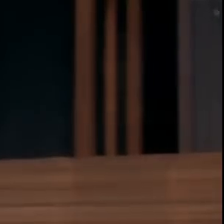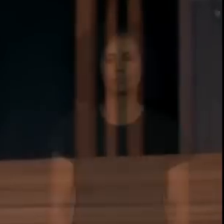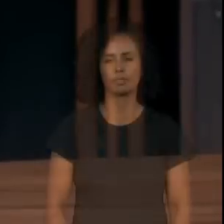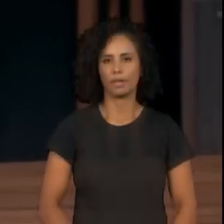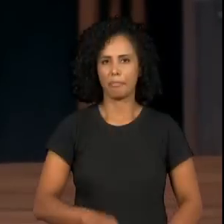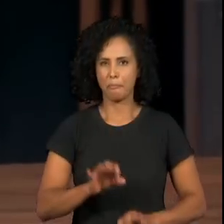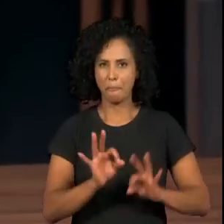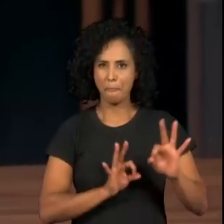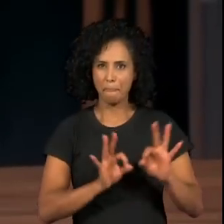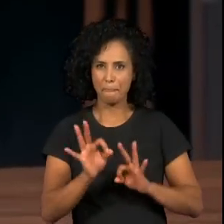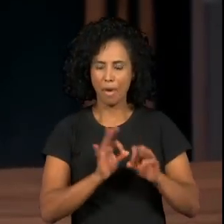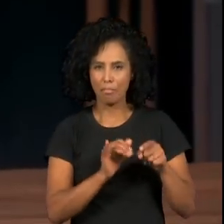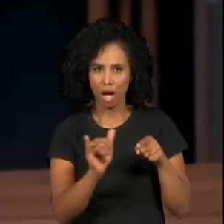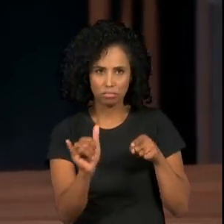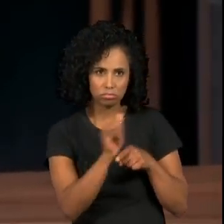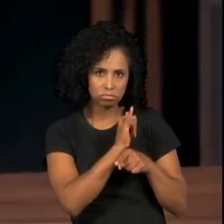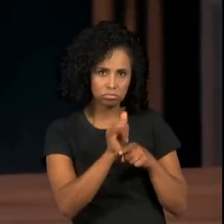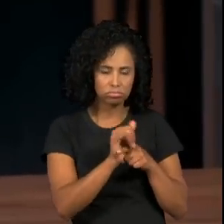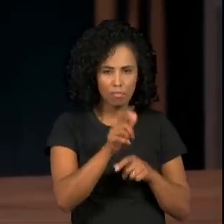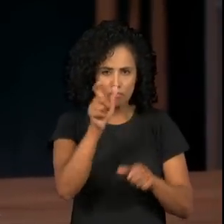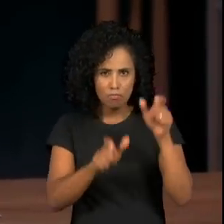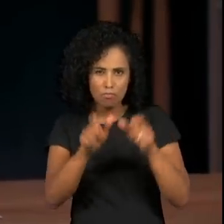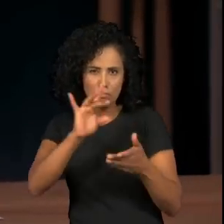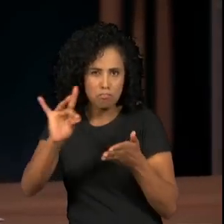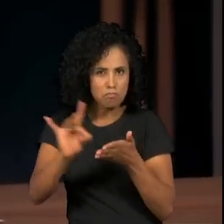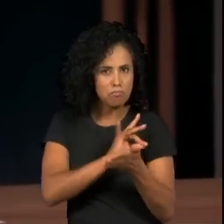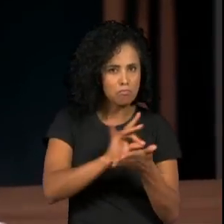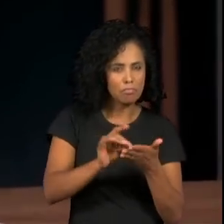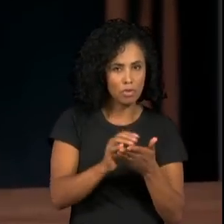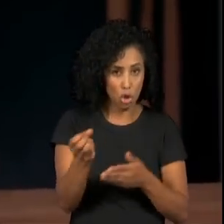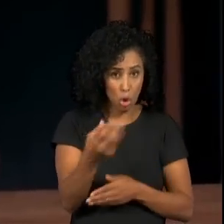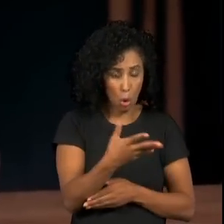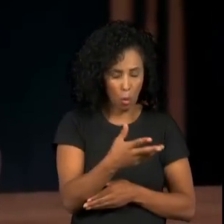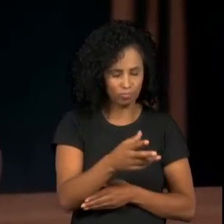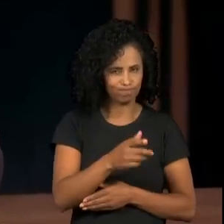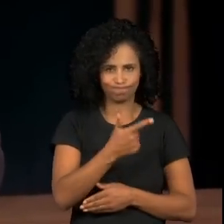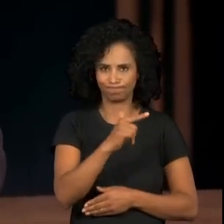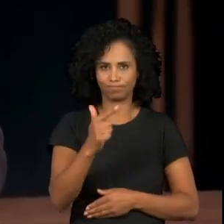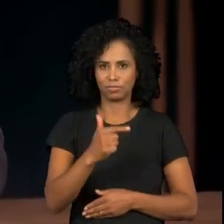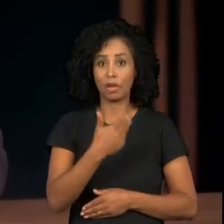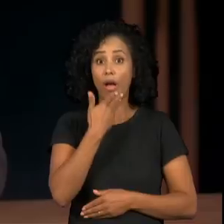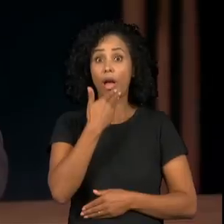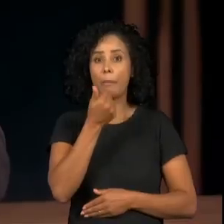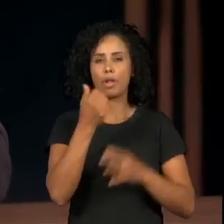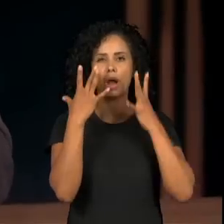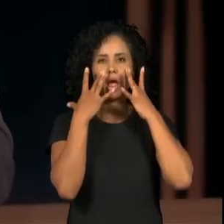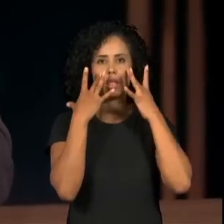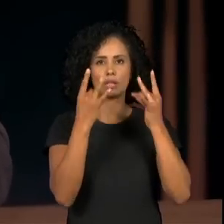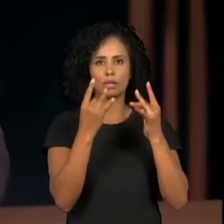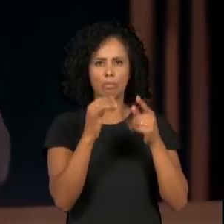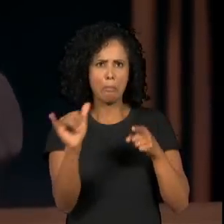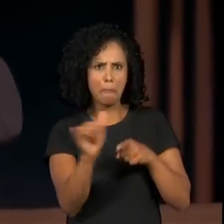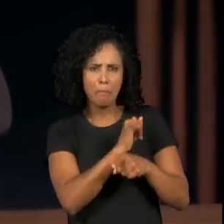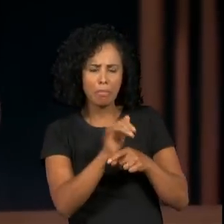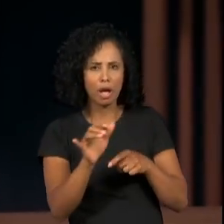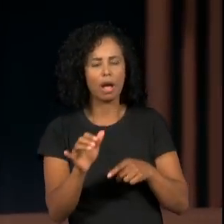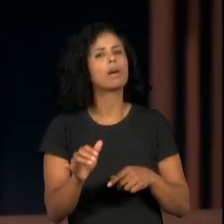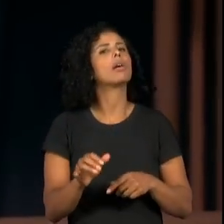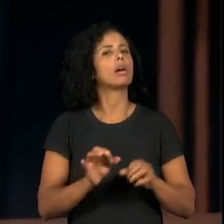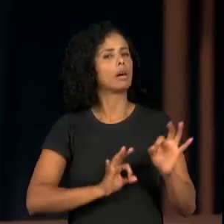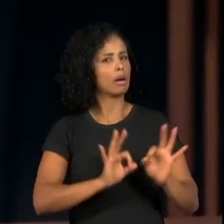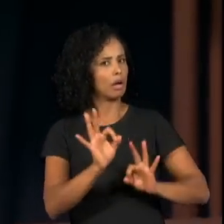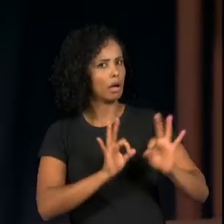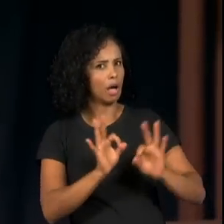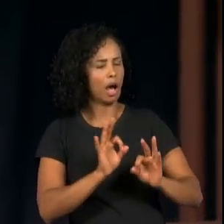Prepare sua espada. Os inimigos não são novos. É legal ficar ligada. Prepare sua espada. Nos querem